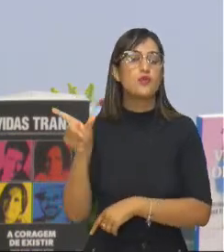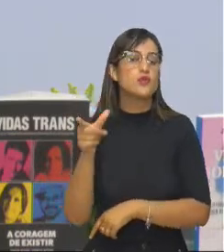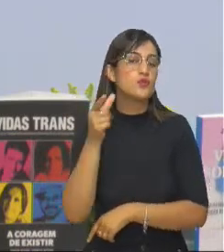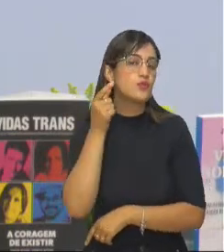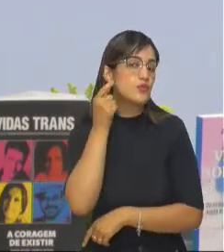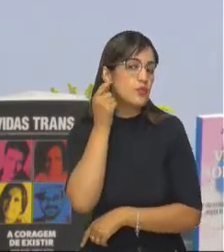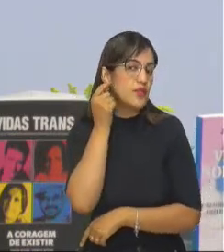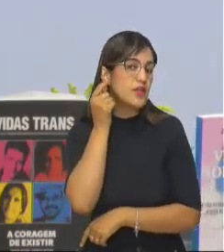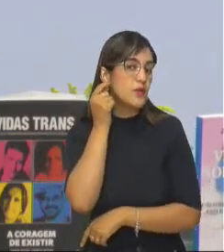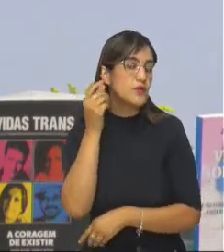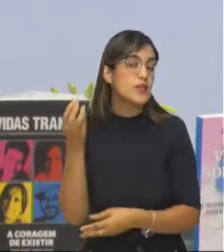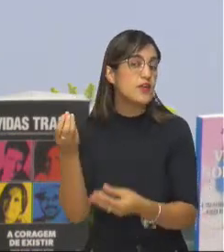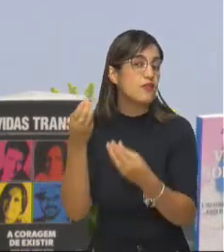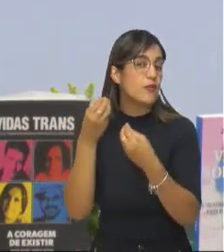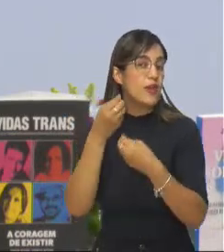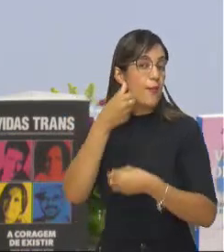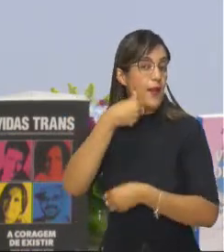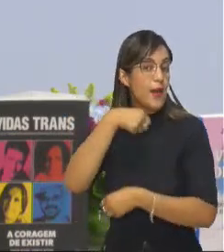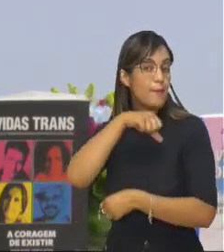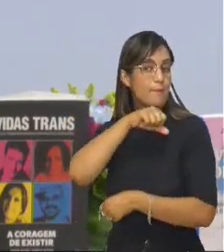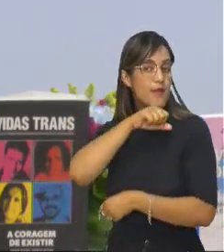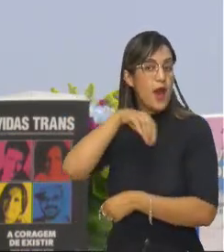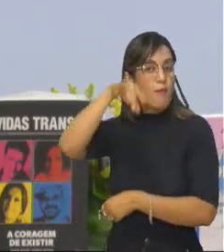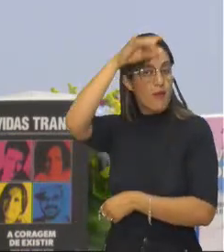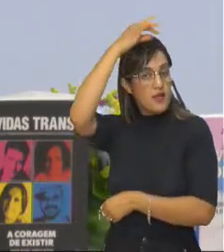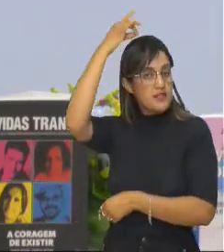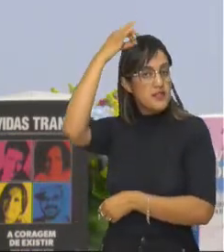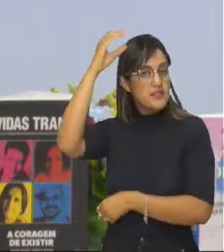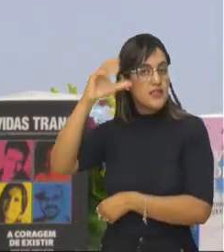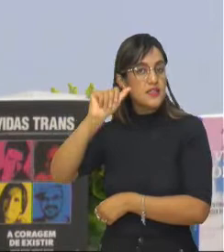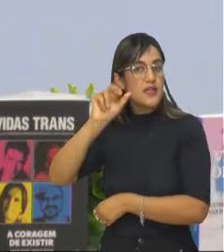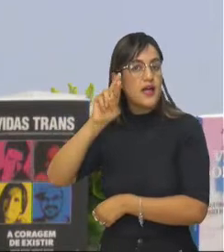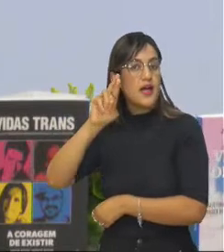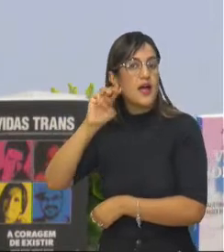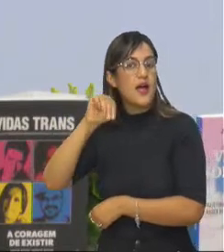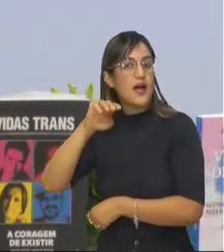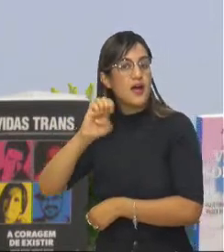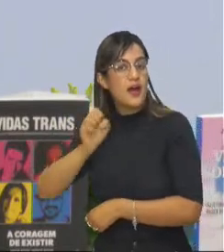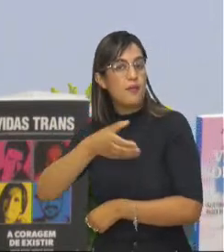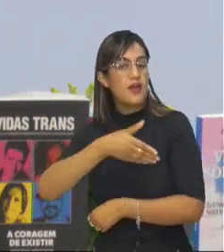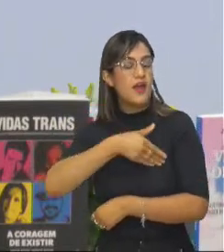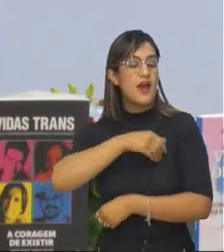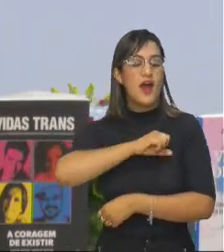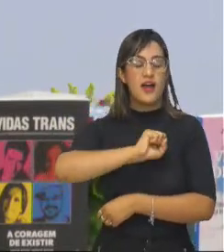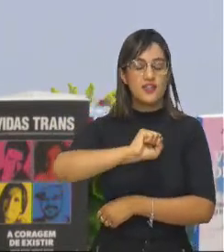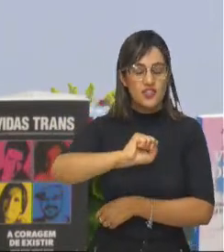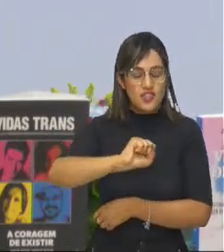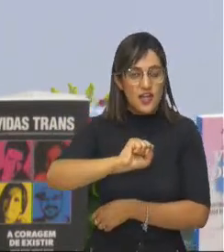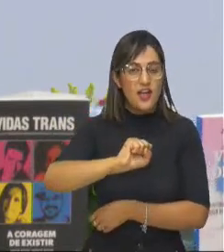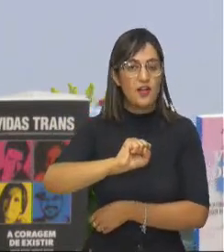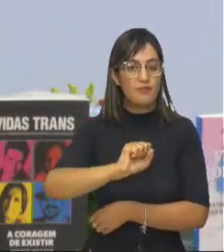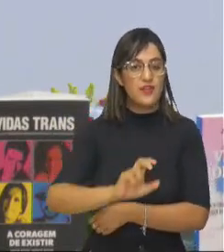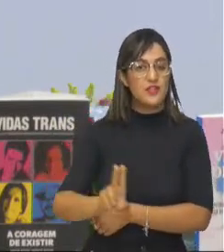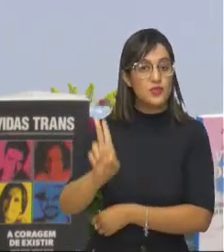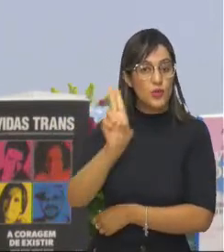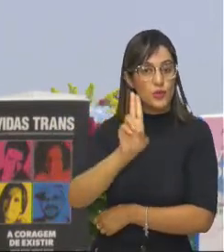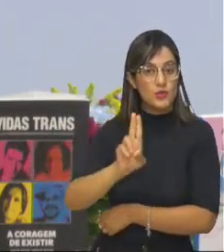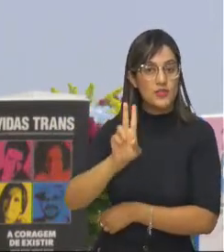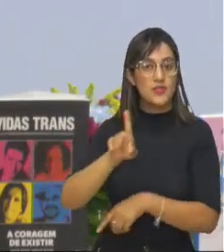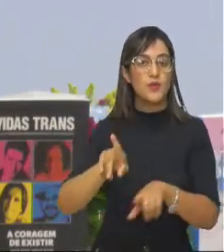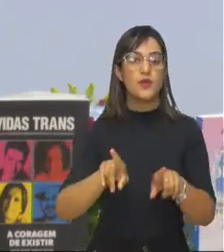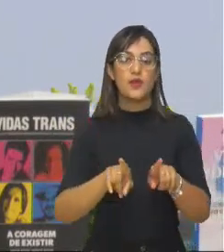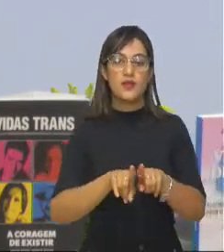dados pela minha mãe santo, Carmen França, do Lé Axé Oyamessi. E estou usando também